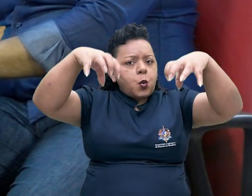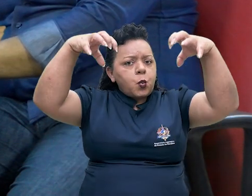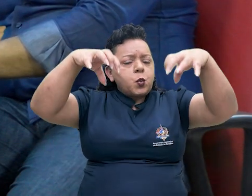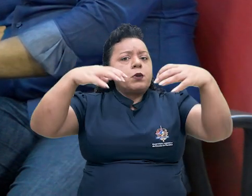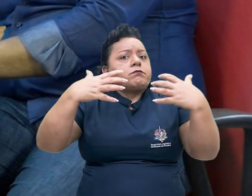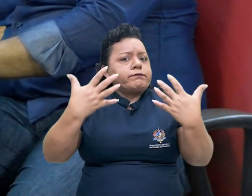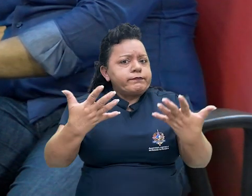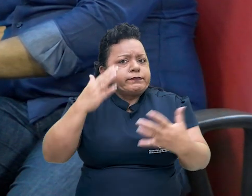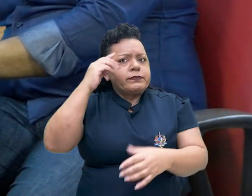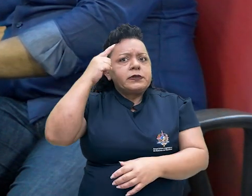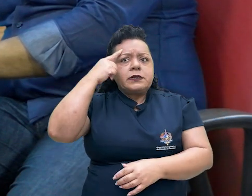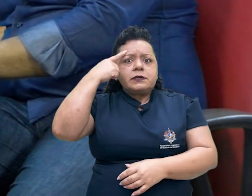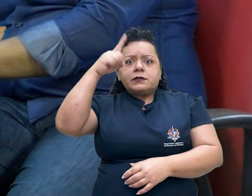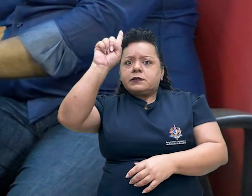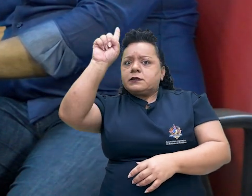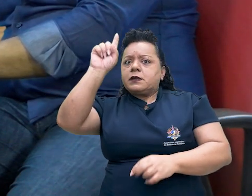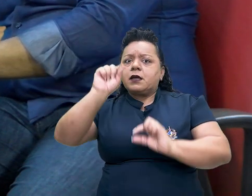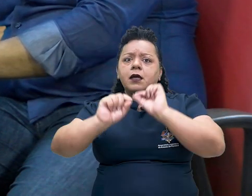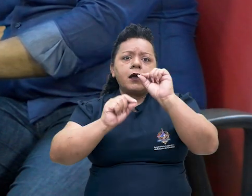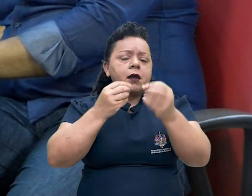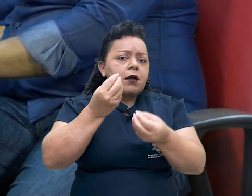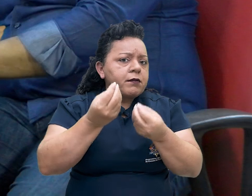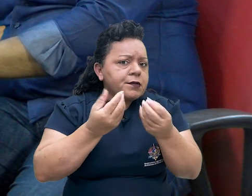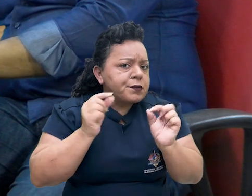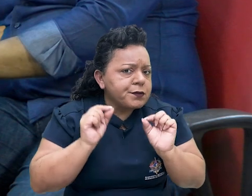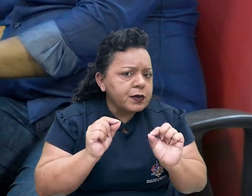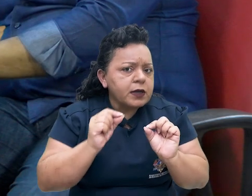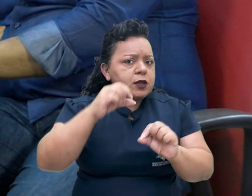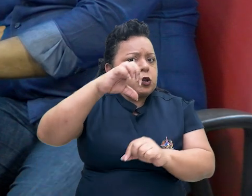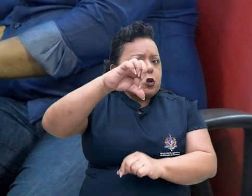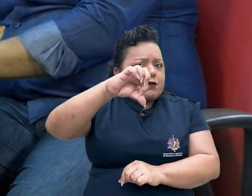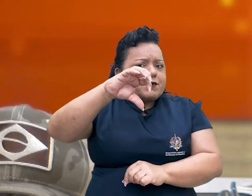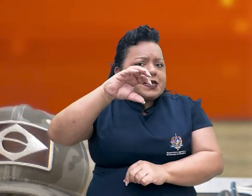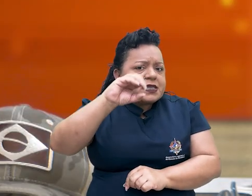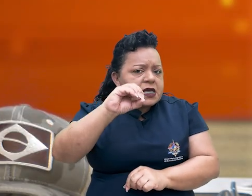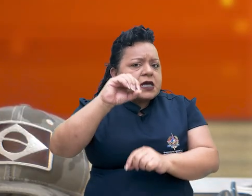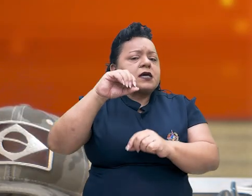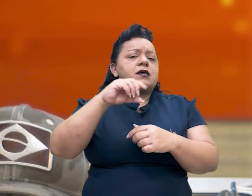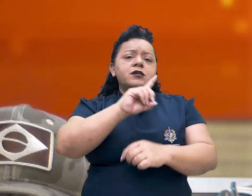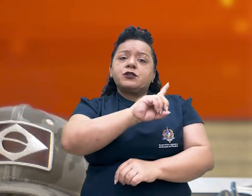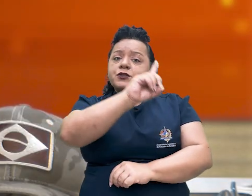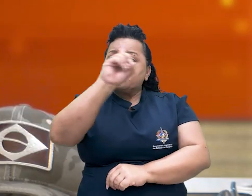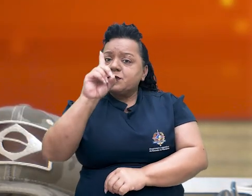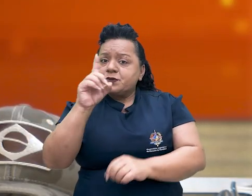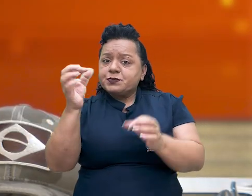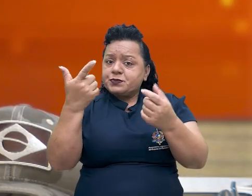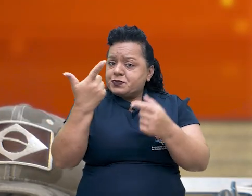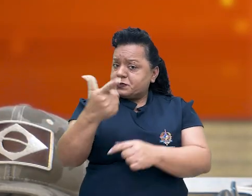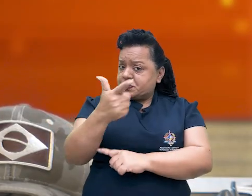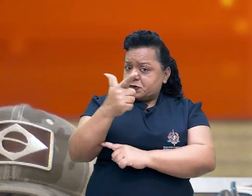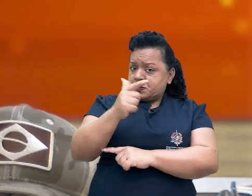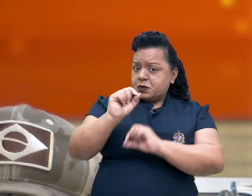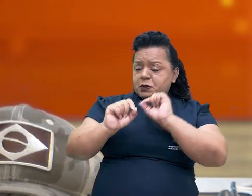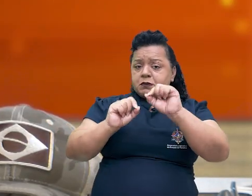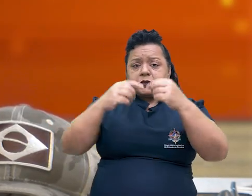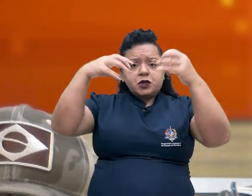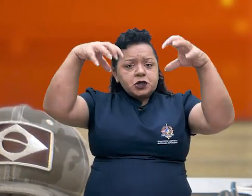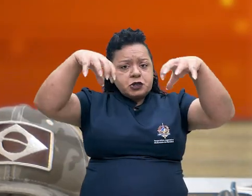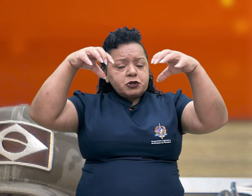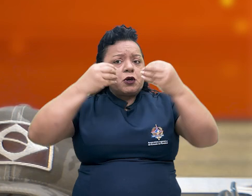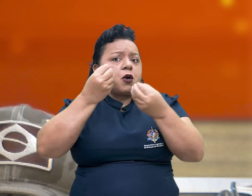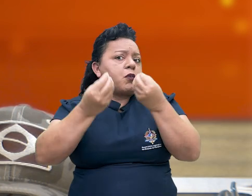dias sem chuva nós estamos e sim o Rio vai vai vai baixar consideravelmente né o declínio dele é agora é